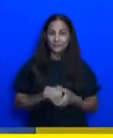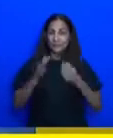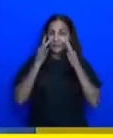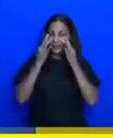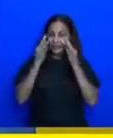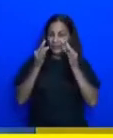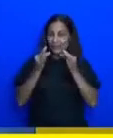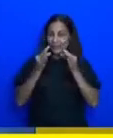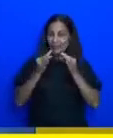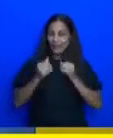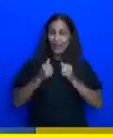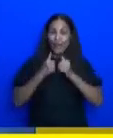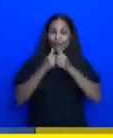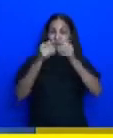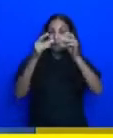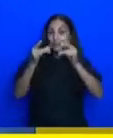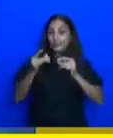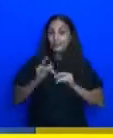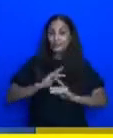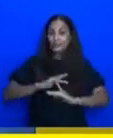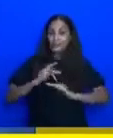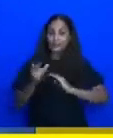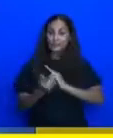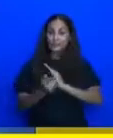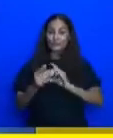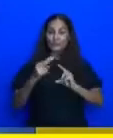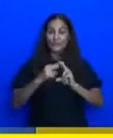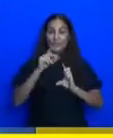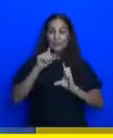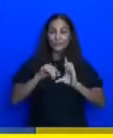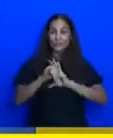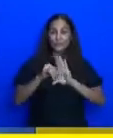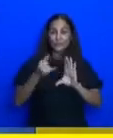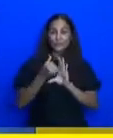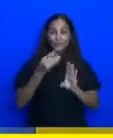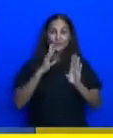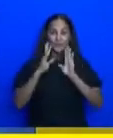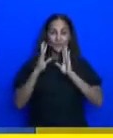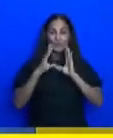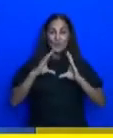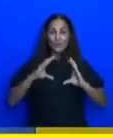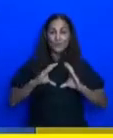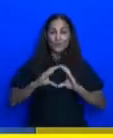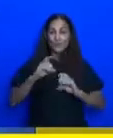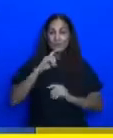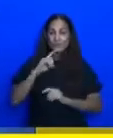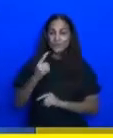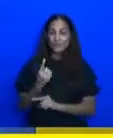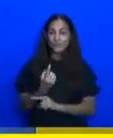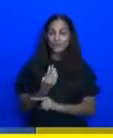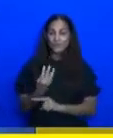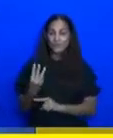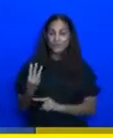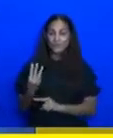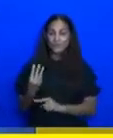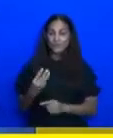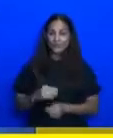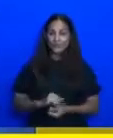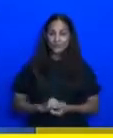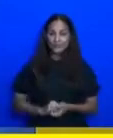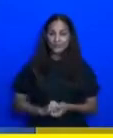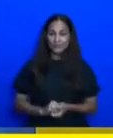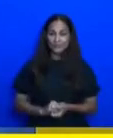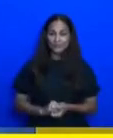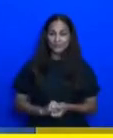Você atenta, atento a cada detalhe por meio dos perfis da Caixa e da Rede TV no YouTube e no Facebook. Bola verde 13. Verde